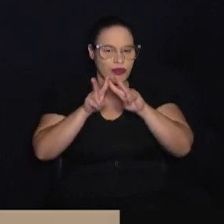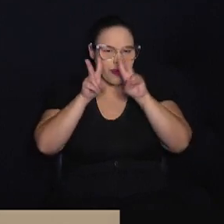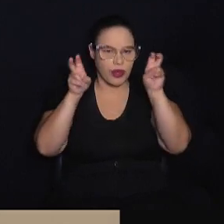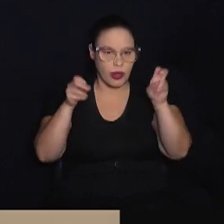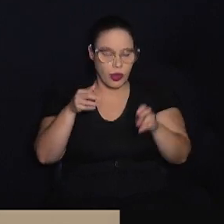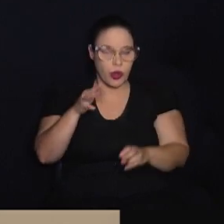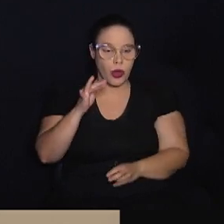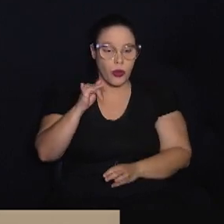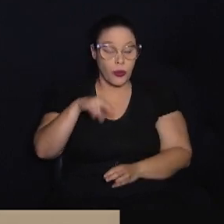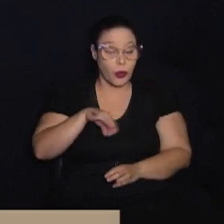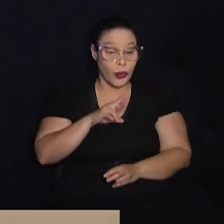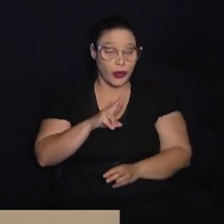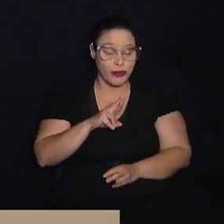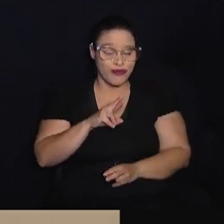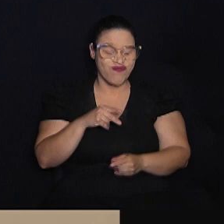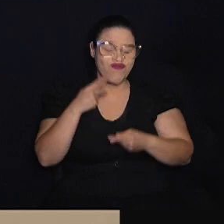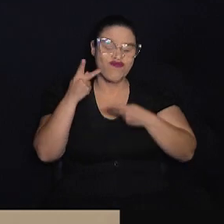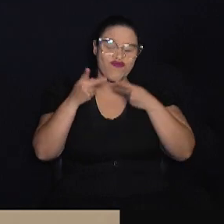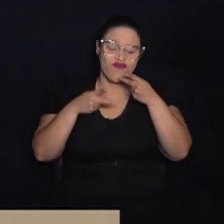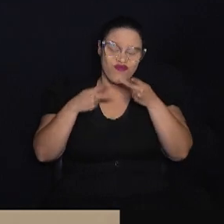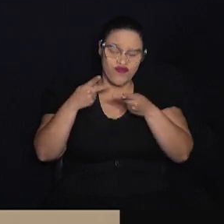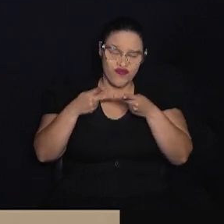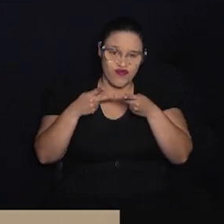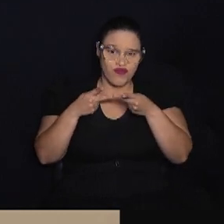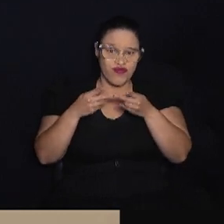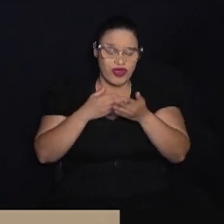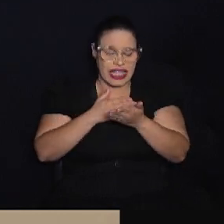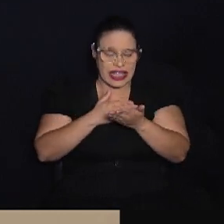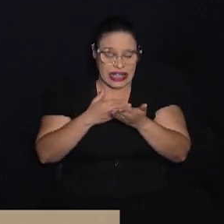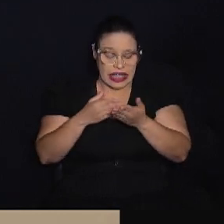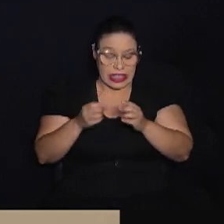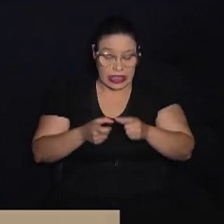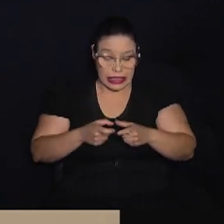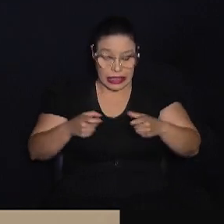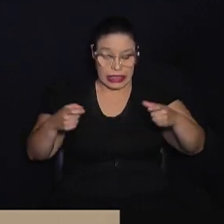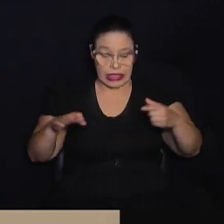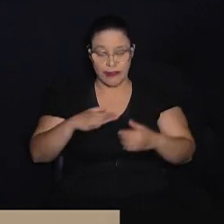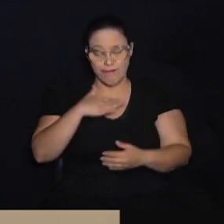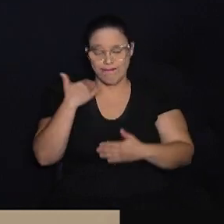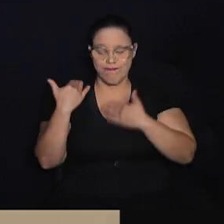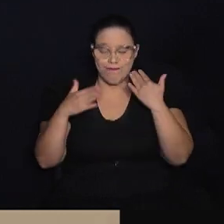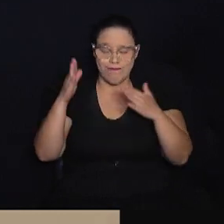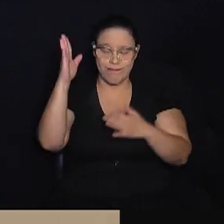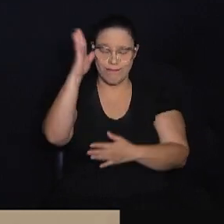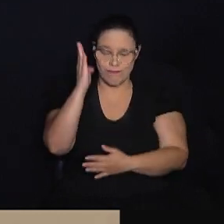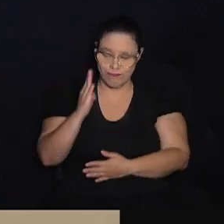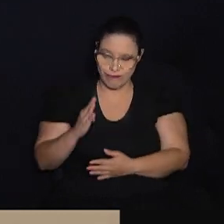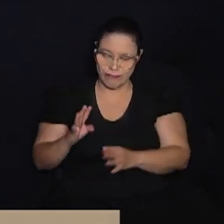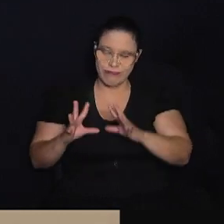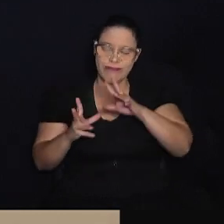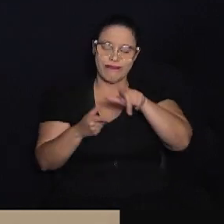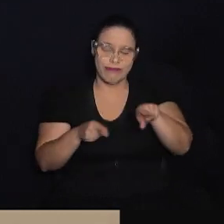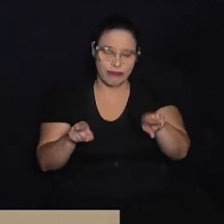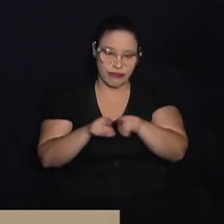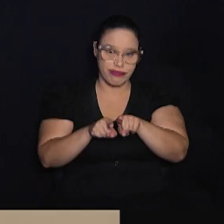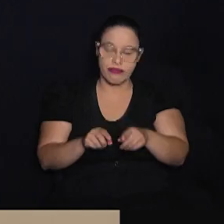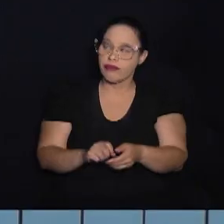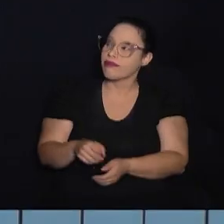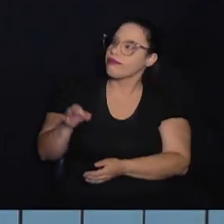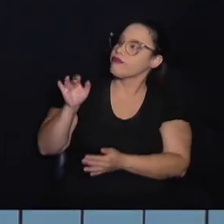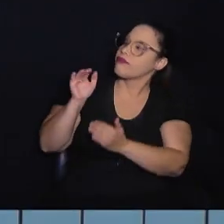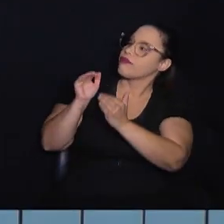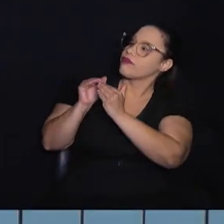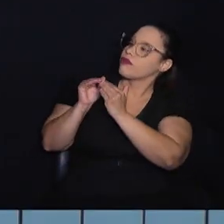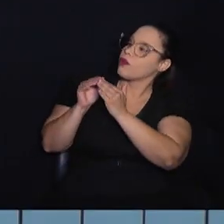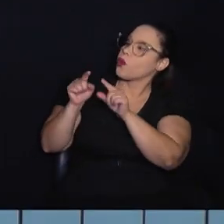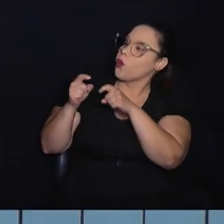aí que gera alta taxa de mortalidade, né, em todo o Brasil e em todo o mundo também. Com certeza, doutor.